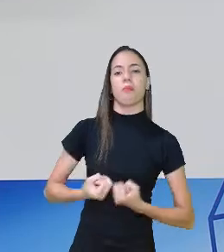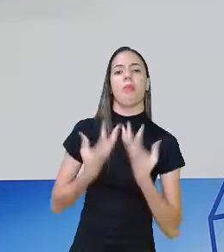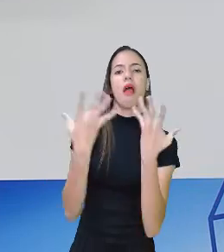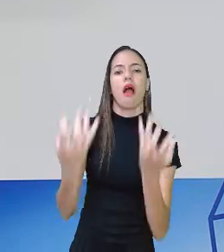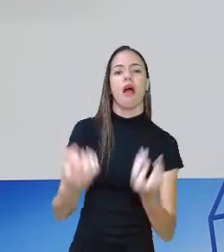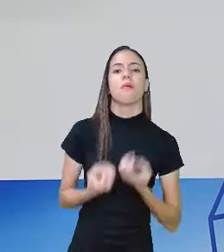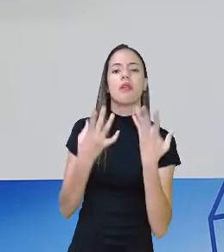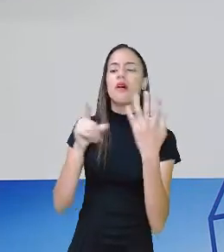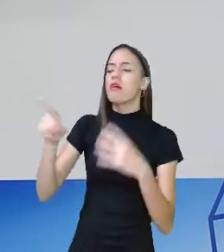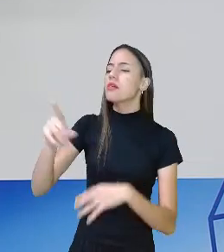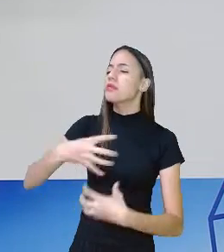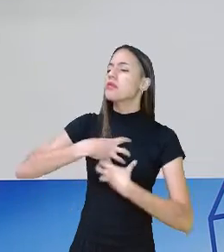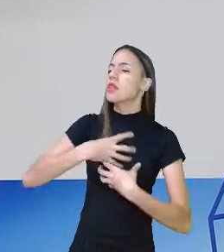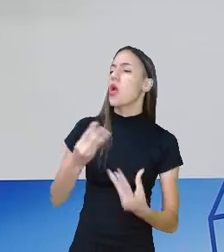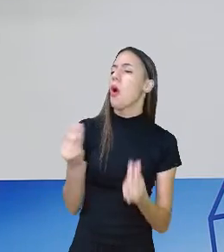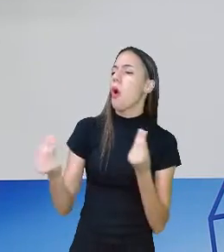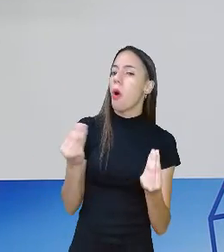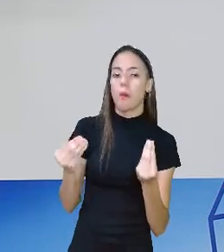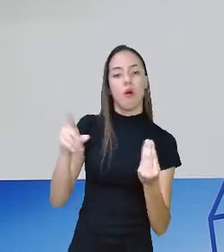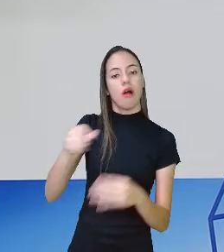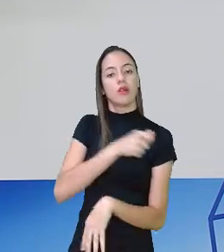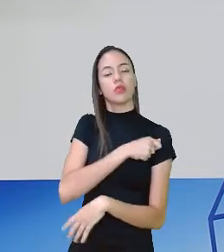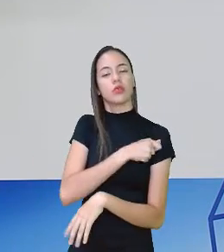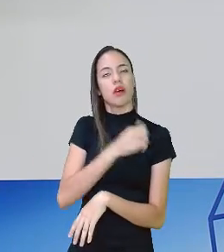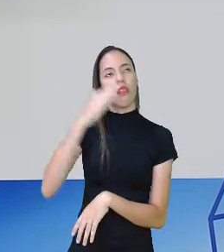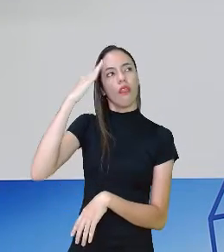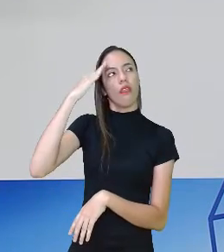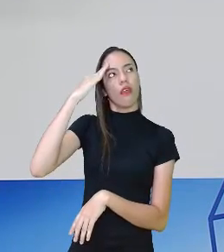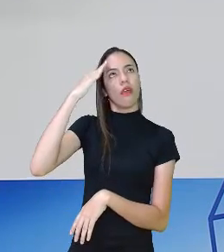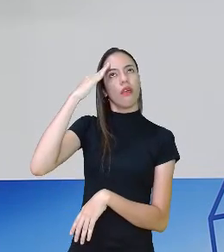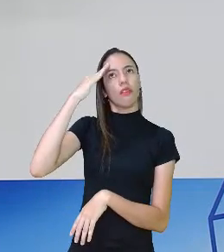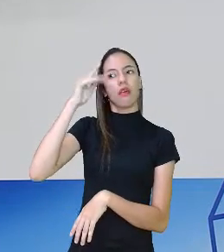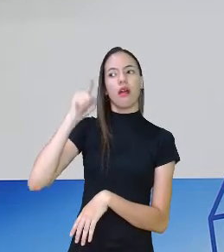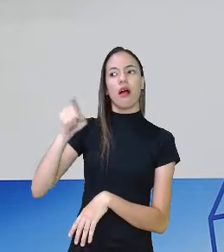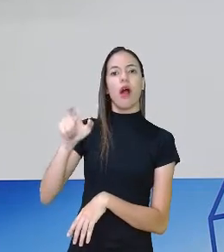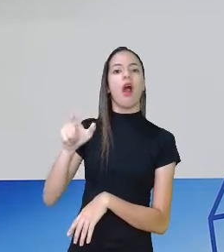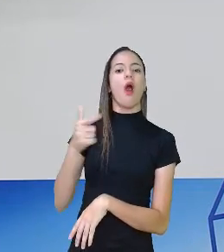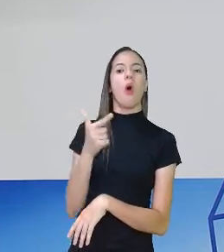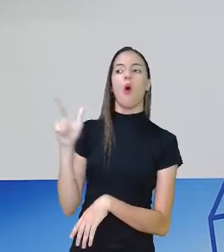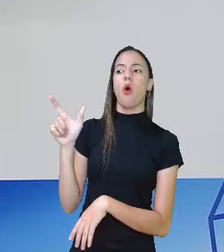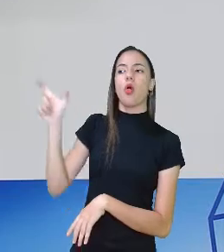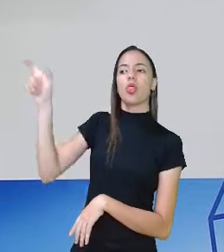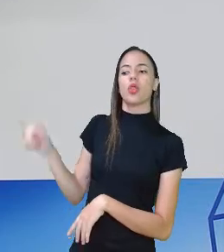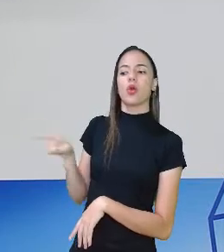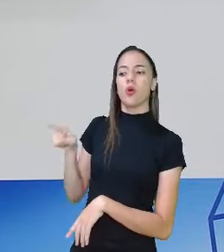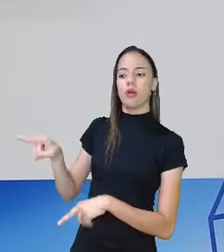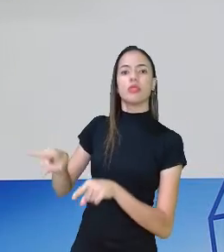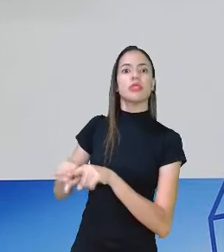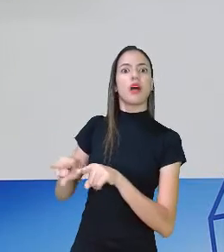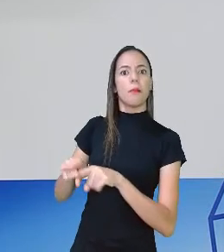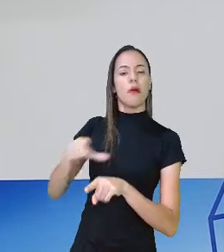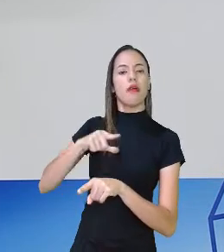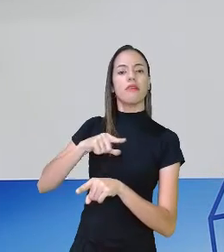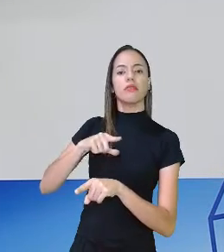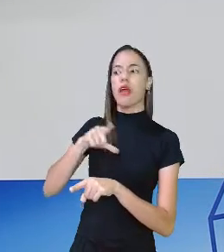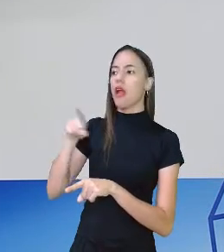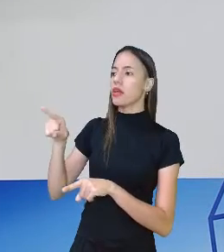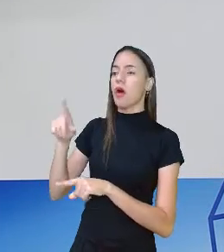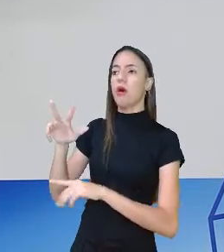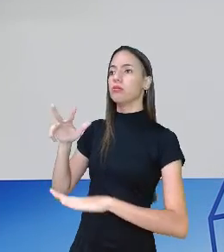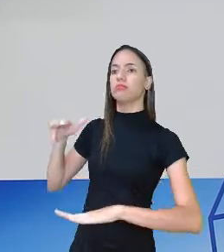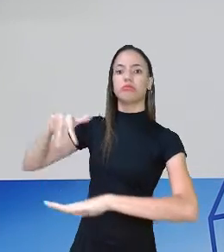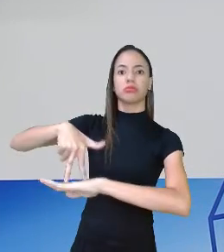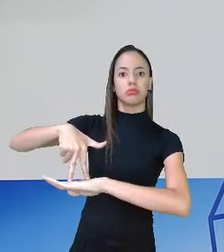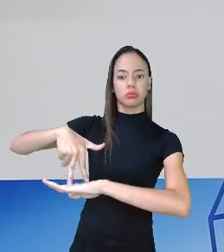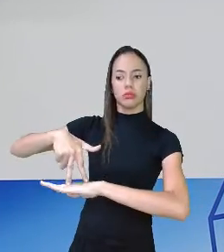momento. E eles começam a entender que o outro, ele também tem vez, ele também tem voz, ele também precisa fazer